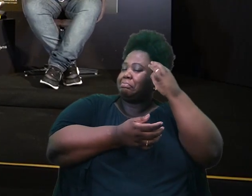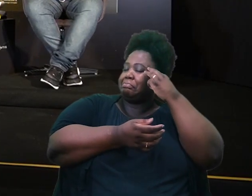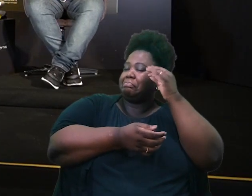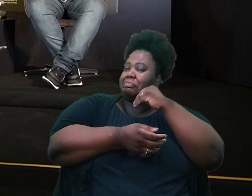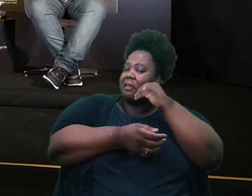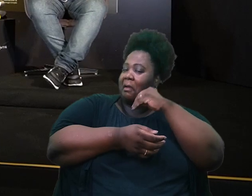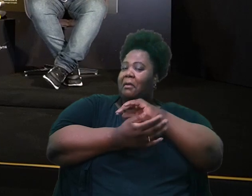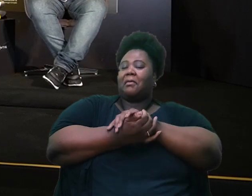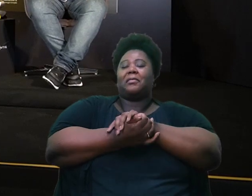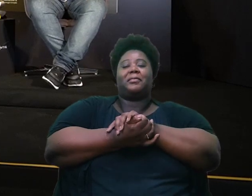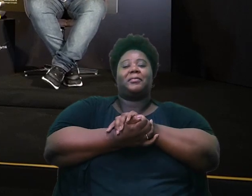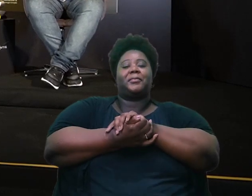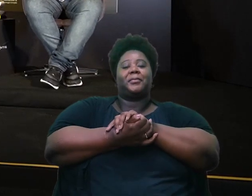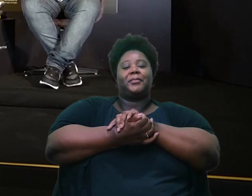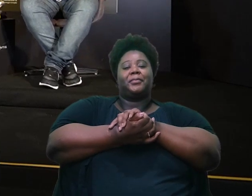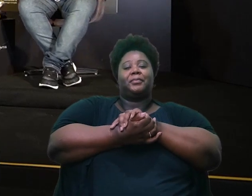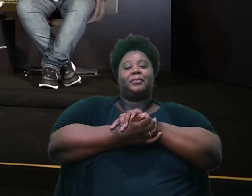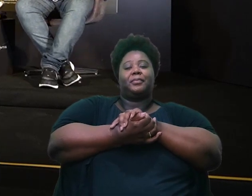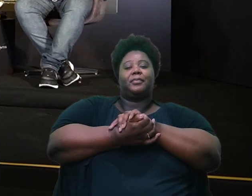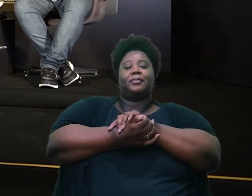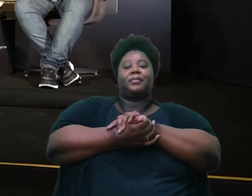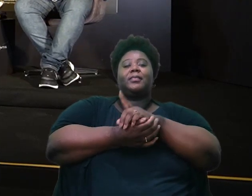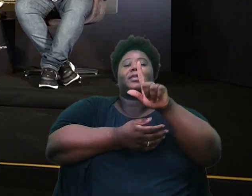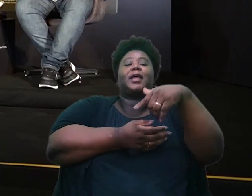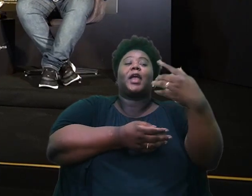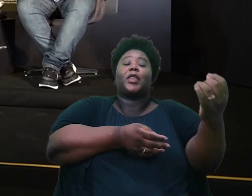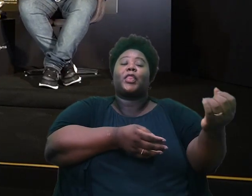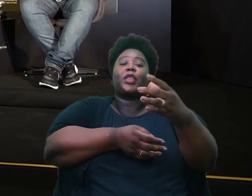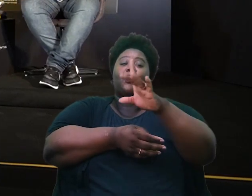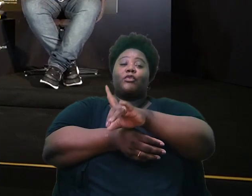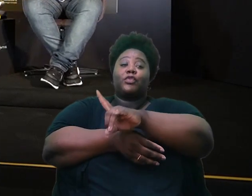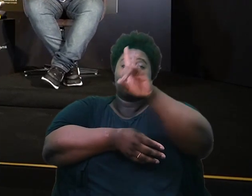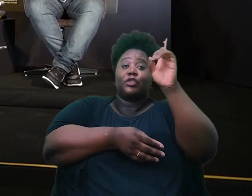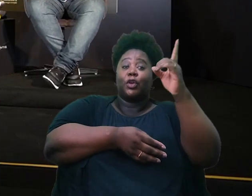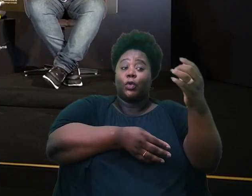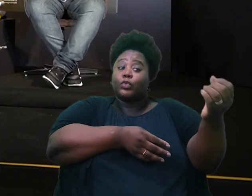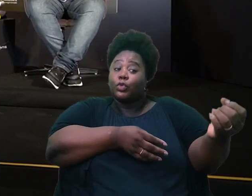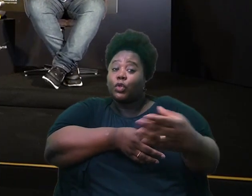né? É um novo dia,